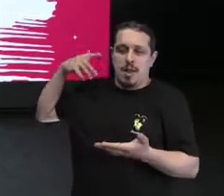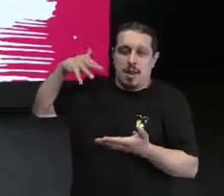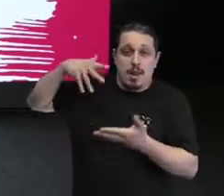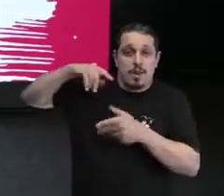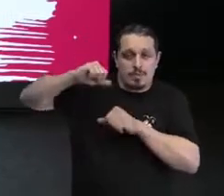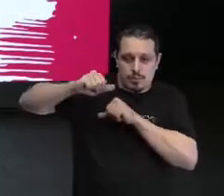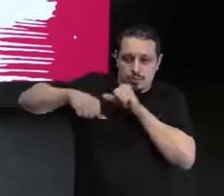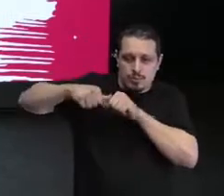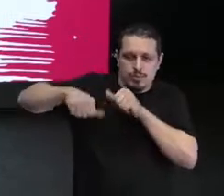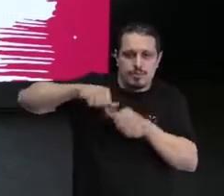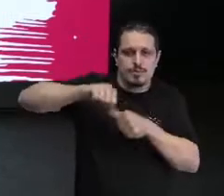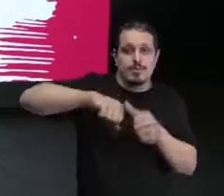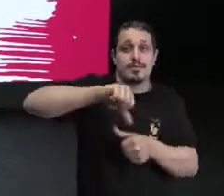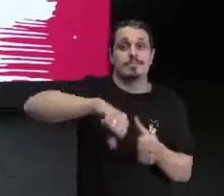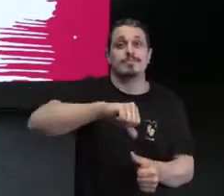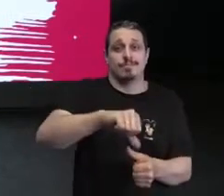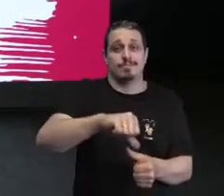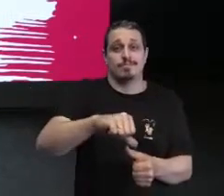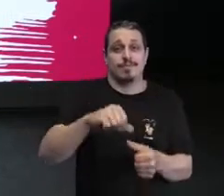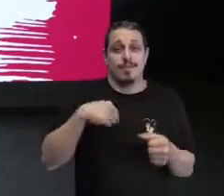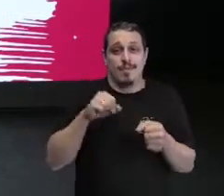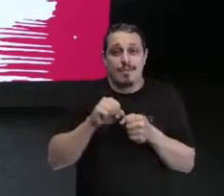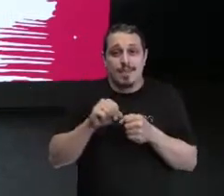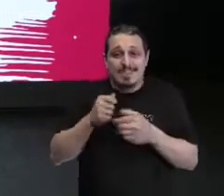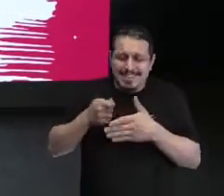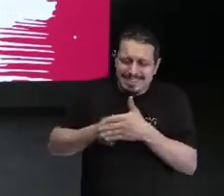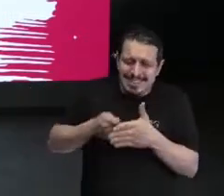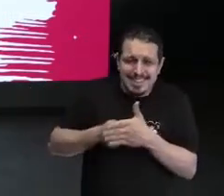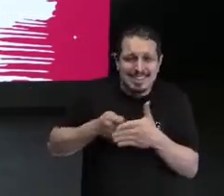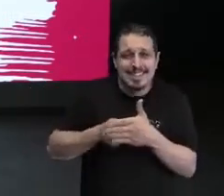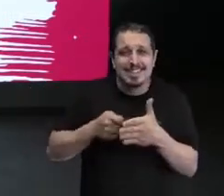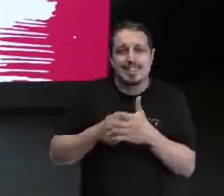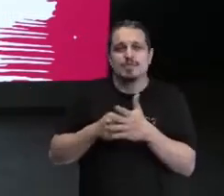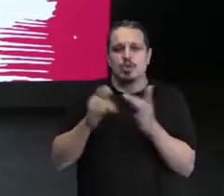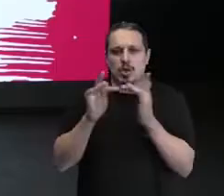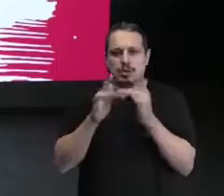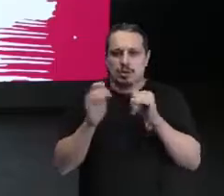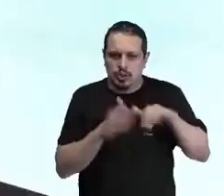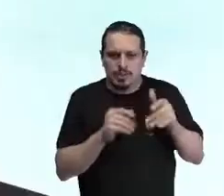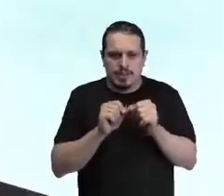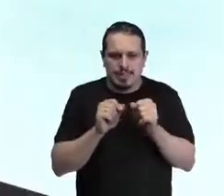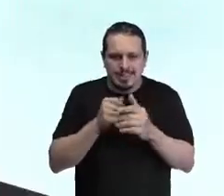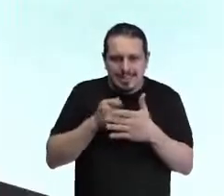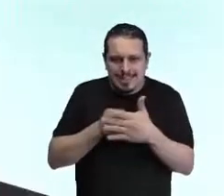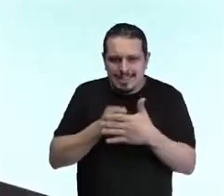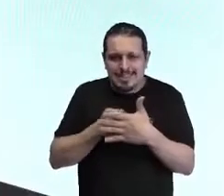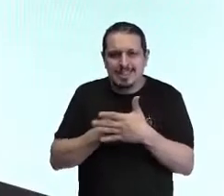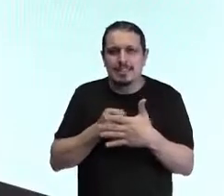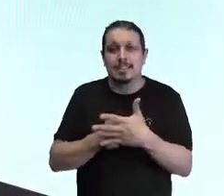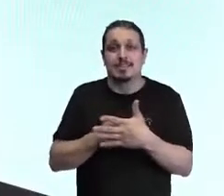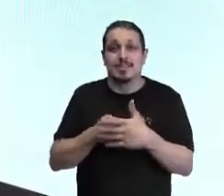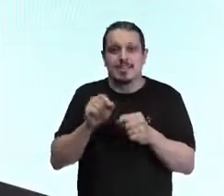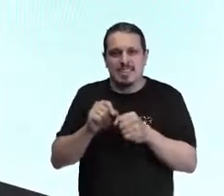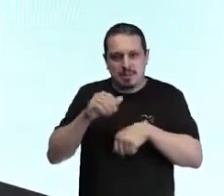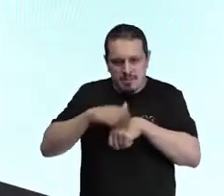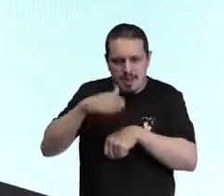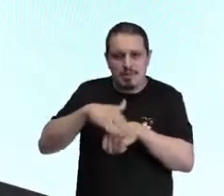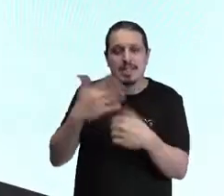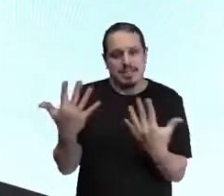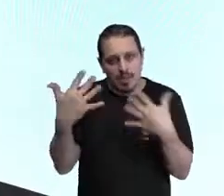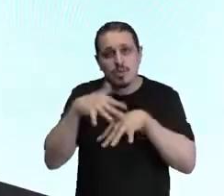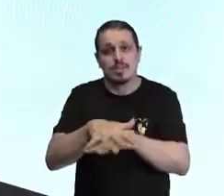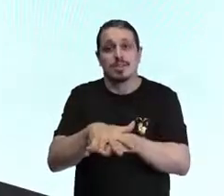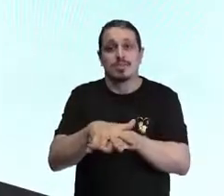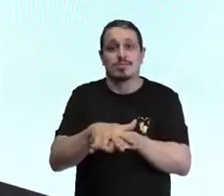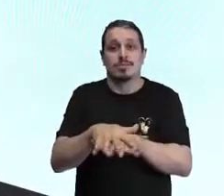capacitismo e tentando também enfiar dentro dessa pupa a sociedade para ser menos capacitista e ser mais inclusiva. Então, o nome aí do blog,